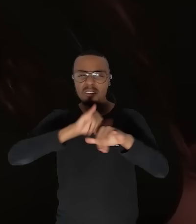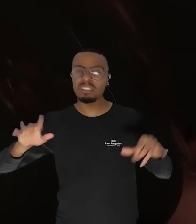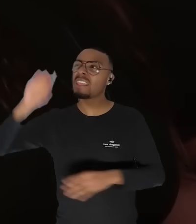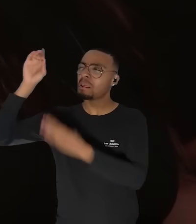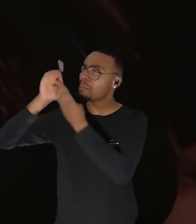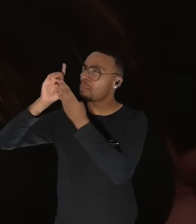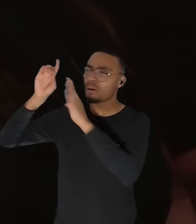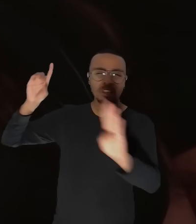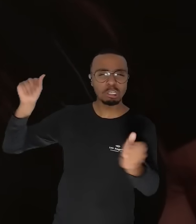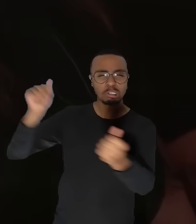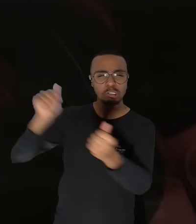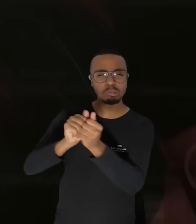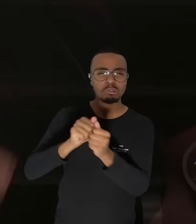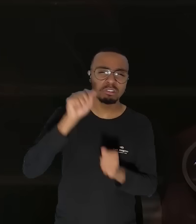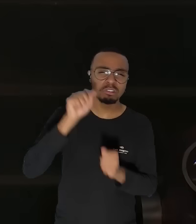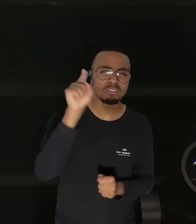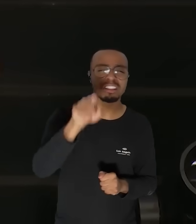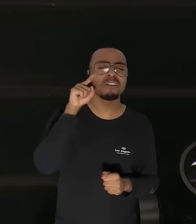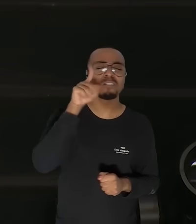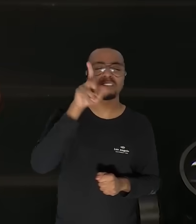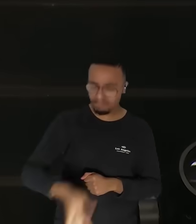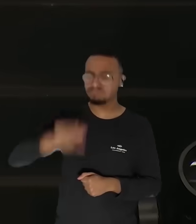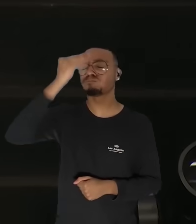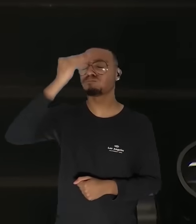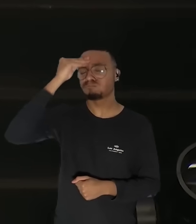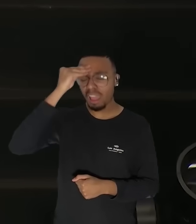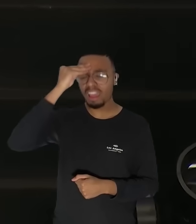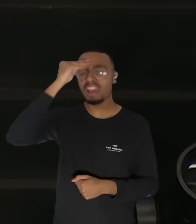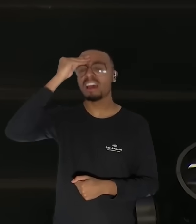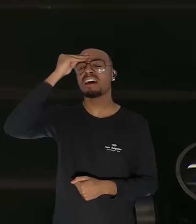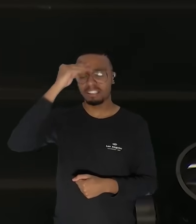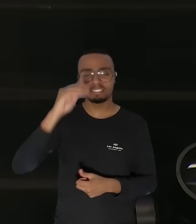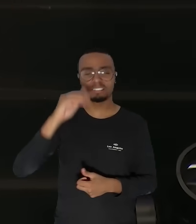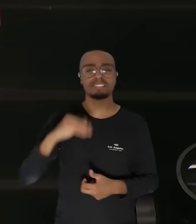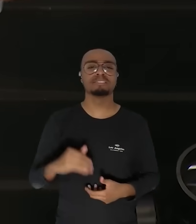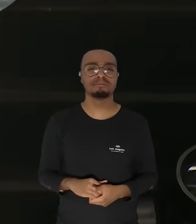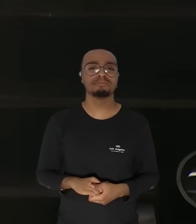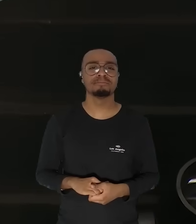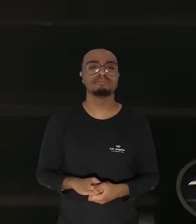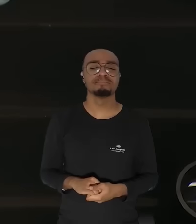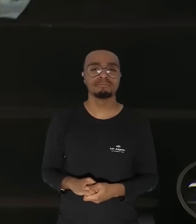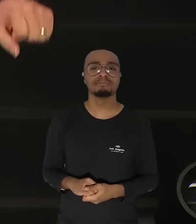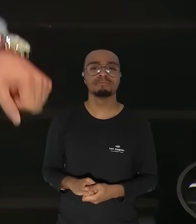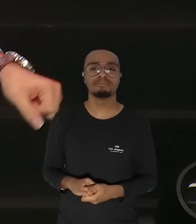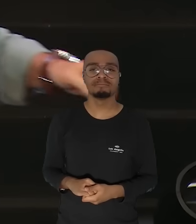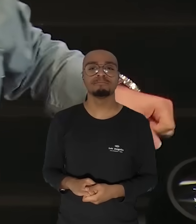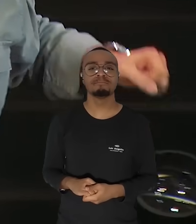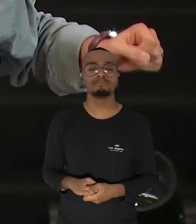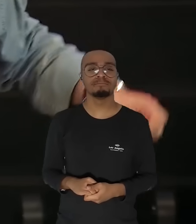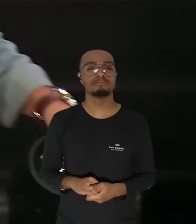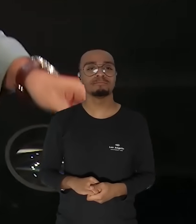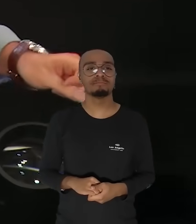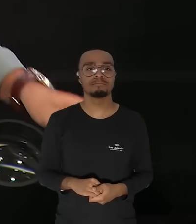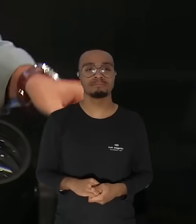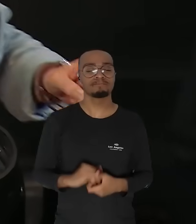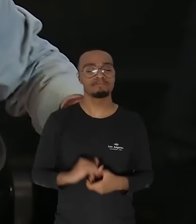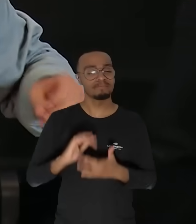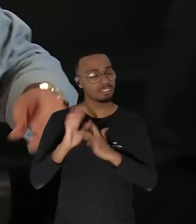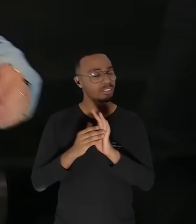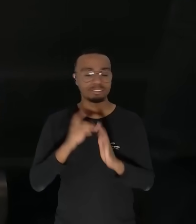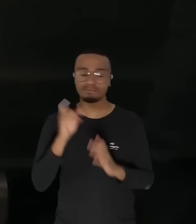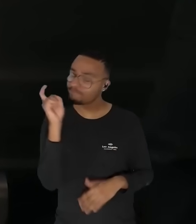mente. Ele não mente. Ele não mente. Ele não mente. Ele não mente. Ele não mente. Ele não mente. Ele não